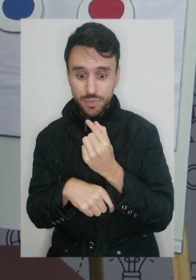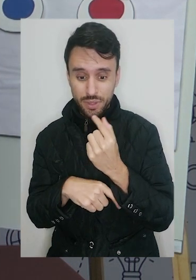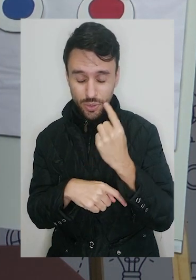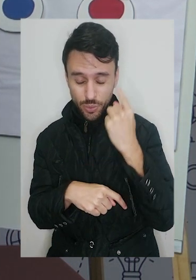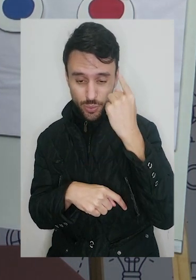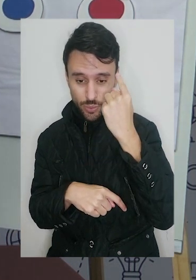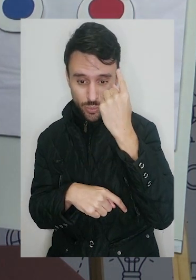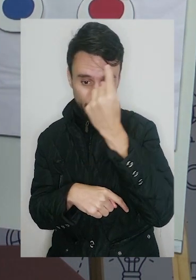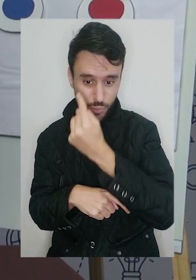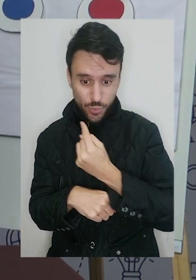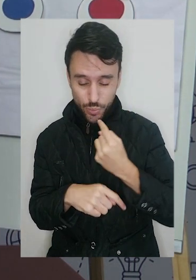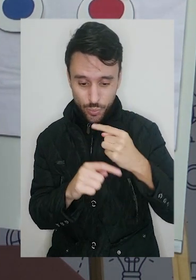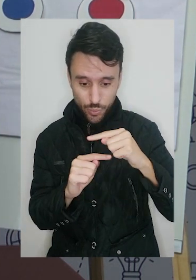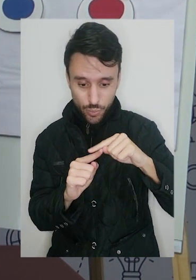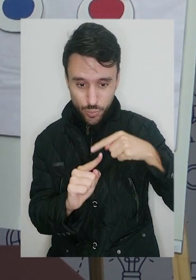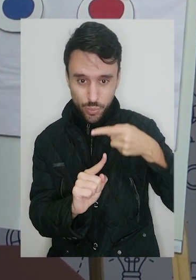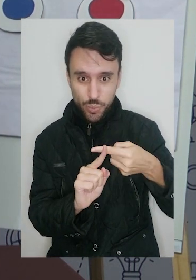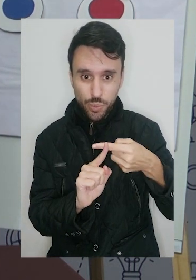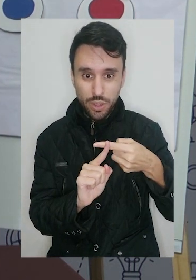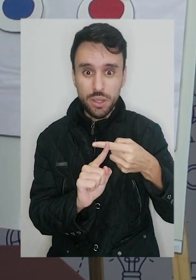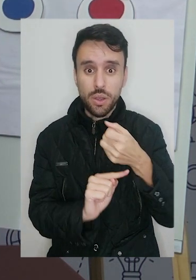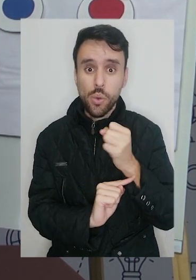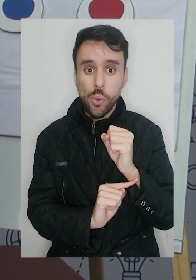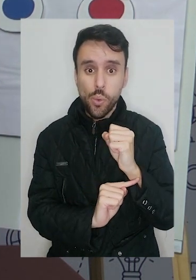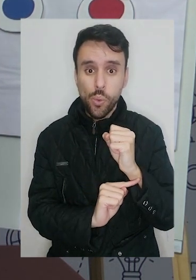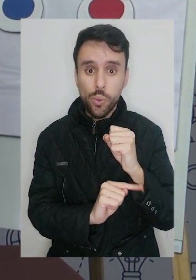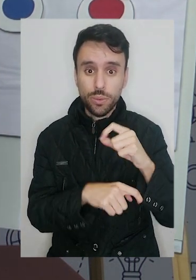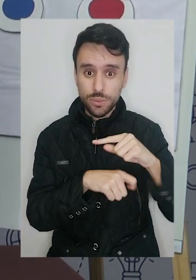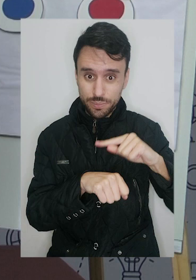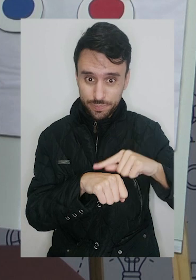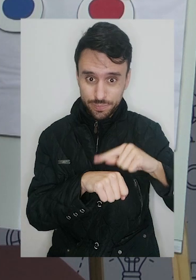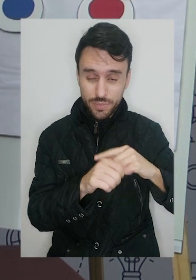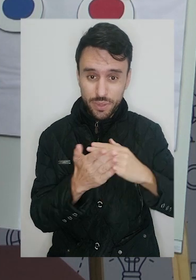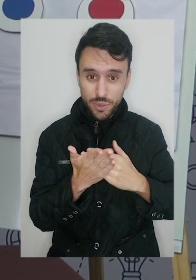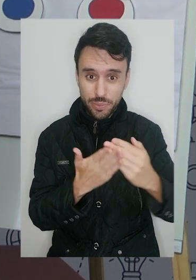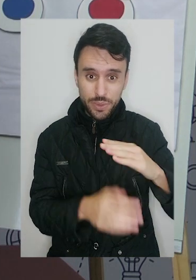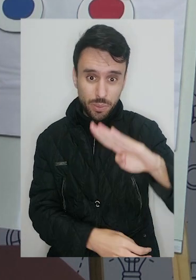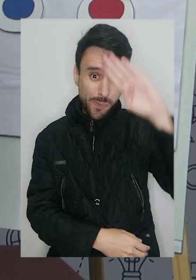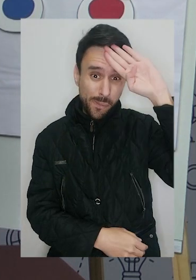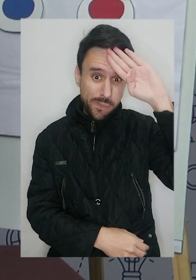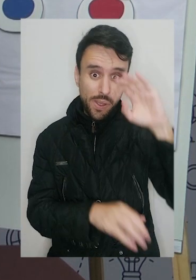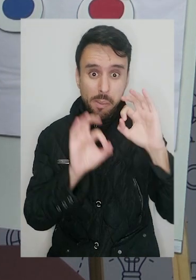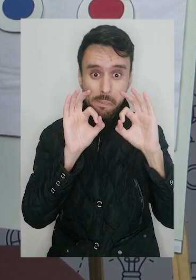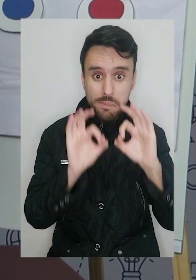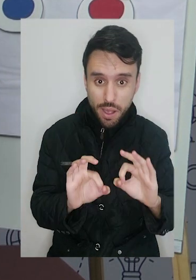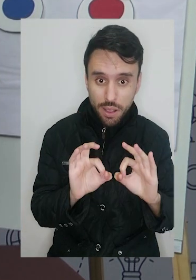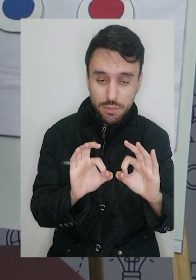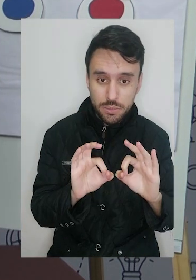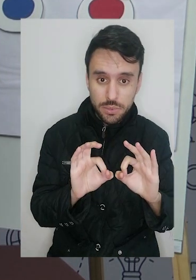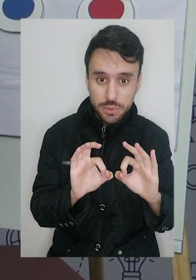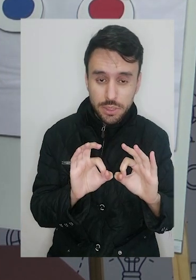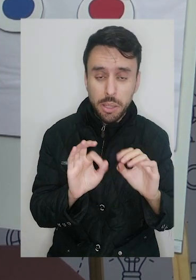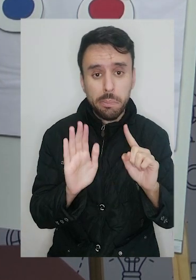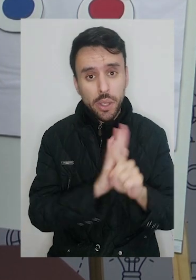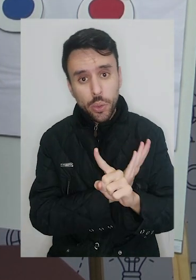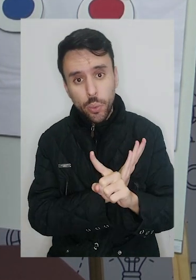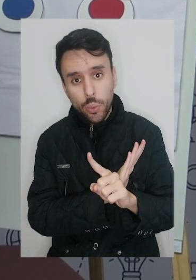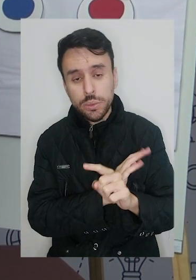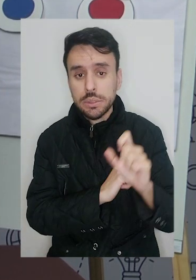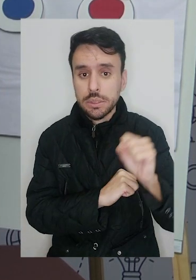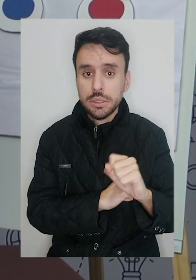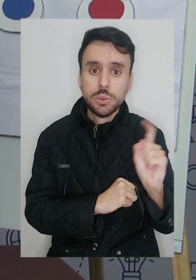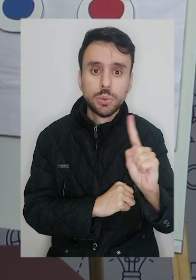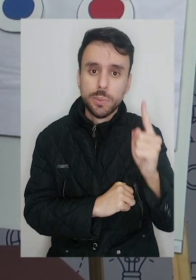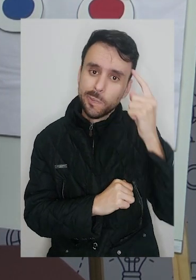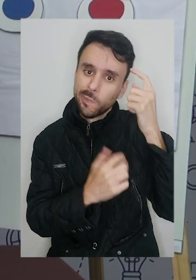depois, ela já estava com 38. Ela está com febre? Sim ou não? Vou dar um tempinho